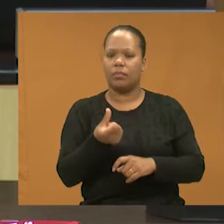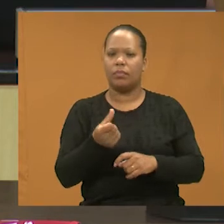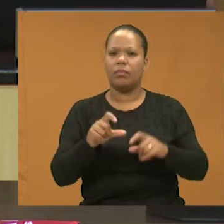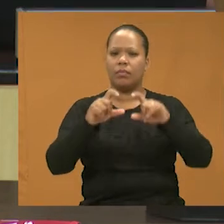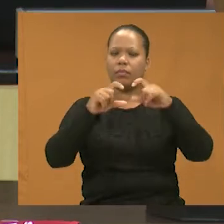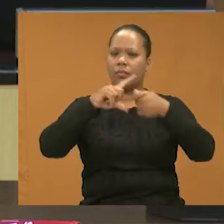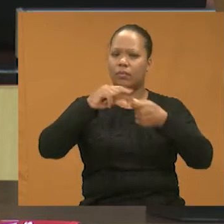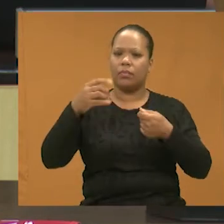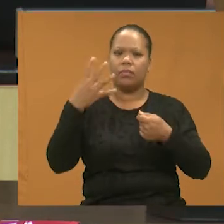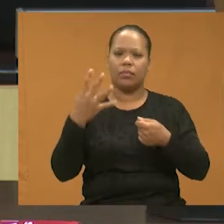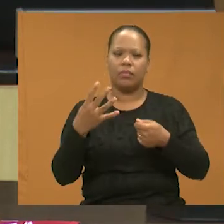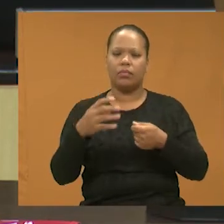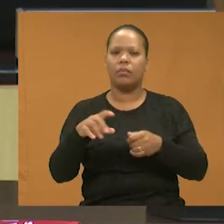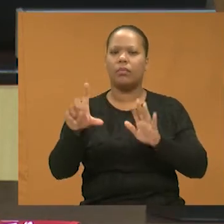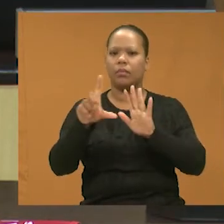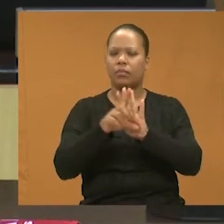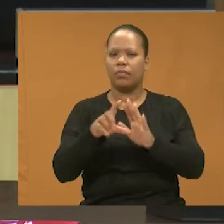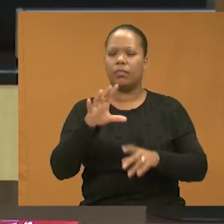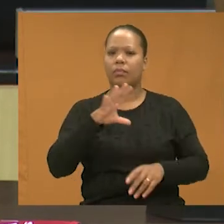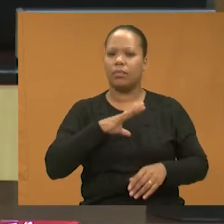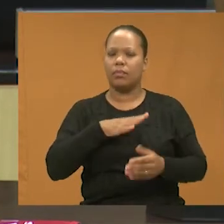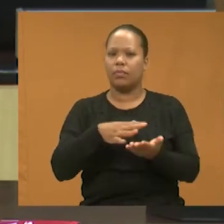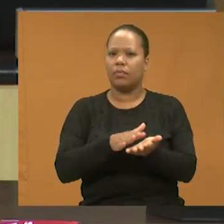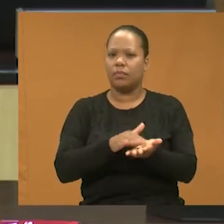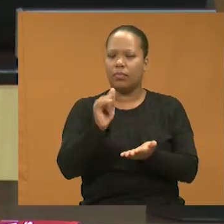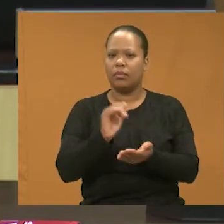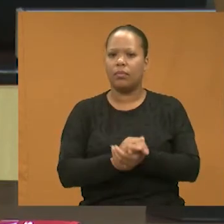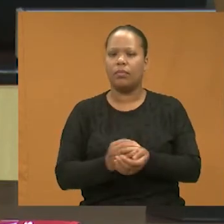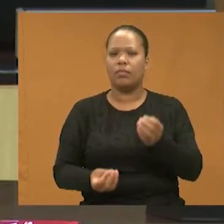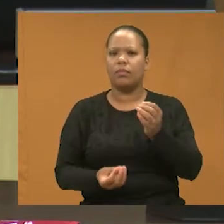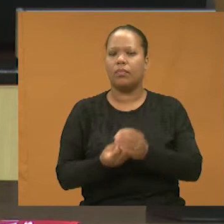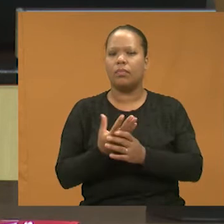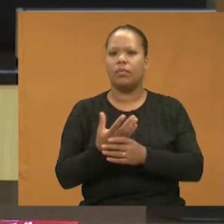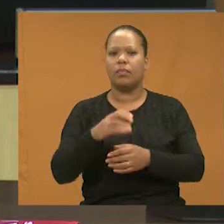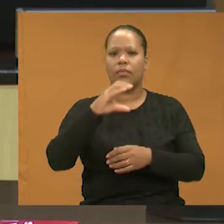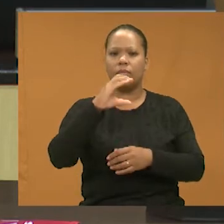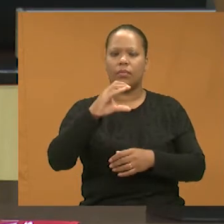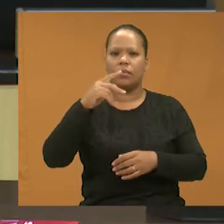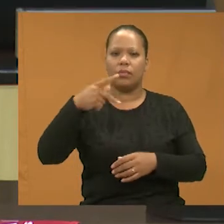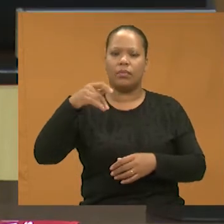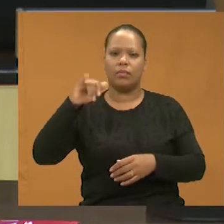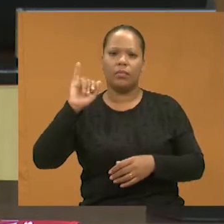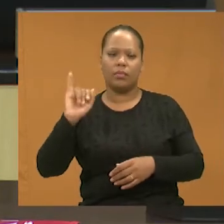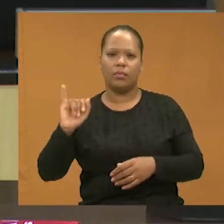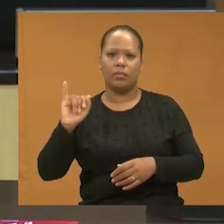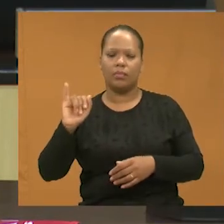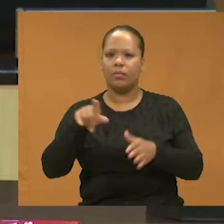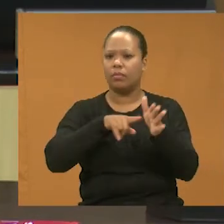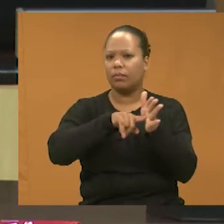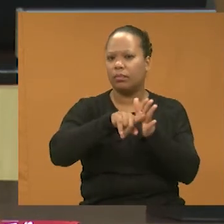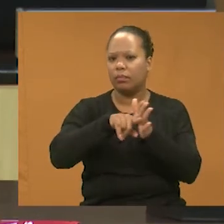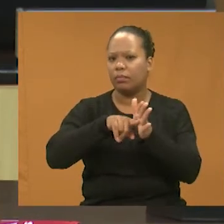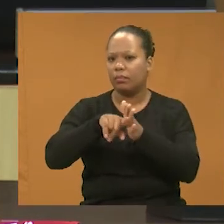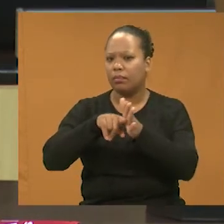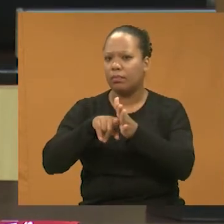artigo 20 da Lei Orgânica do Município, seja constituída uma CPI, Comissão Parlamentar de Inquérito,